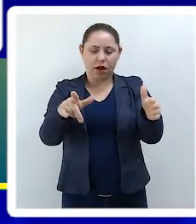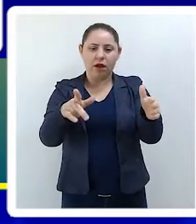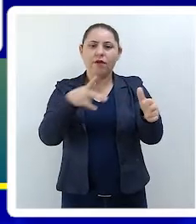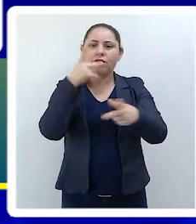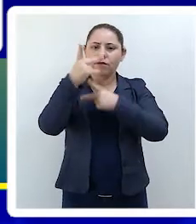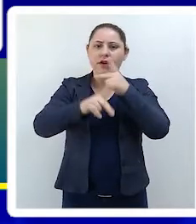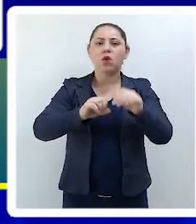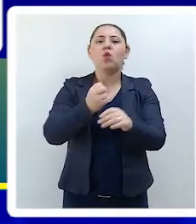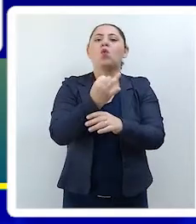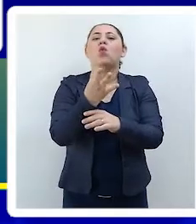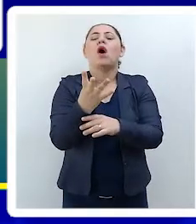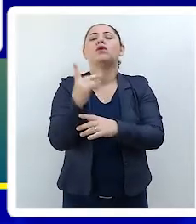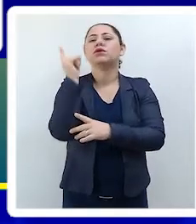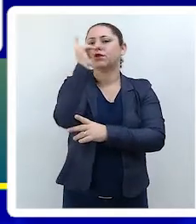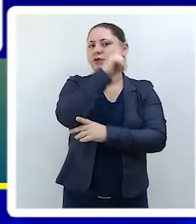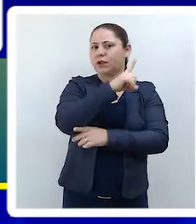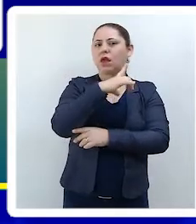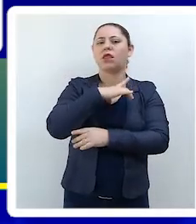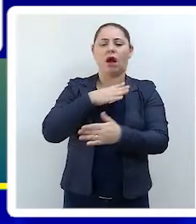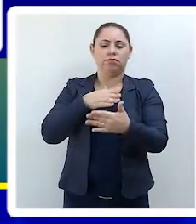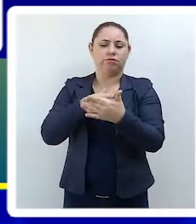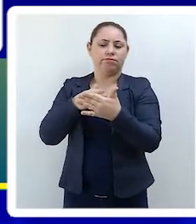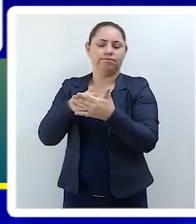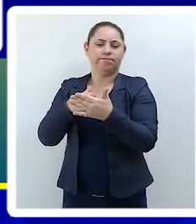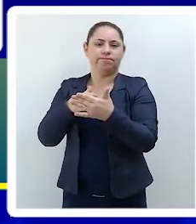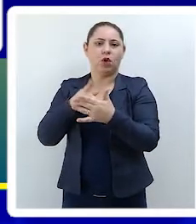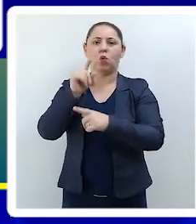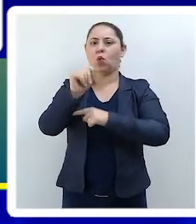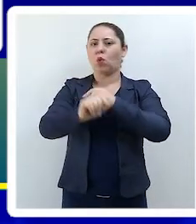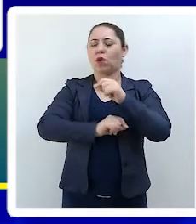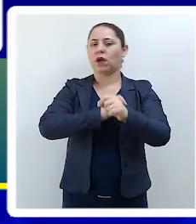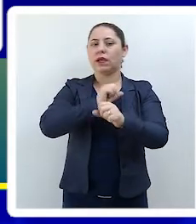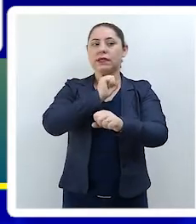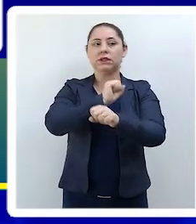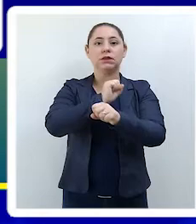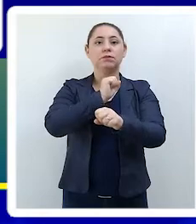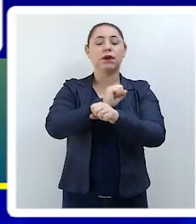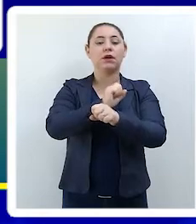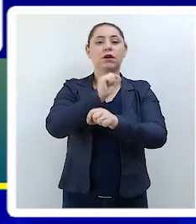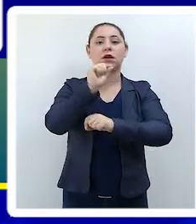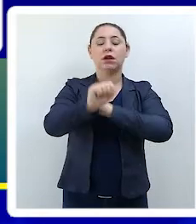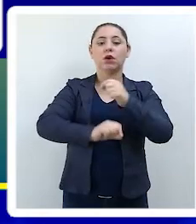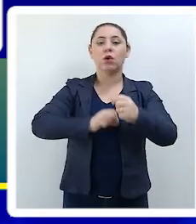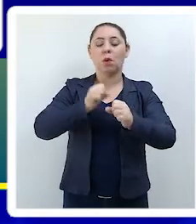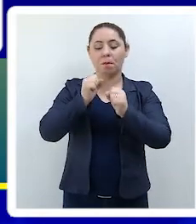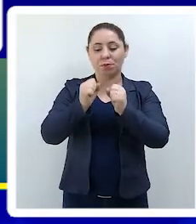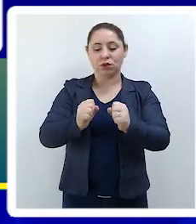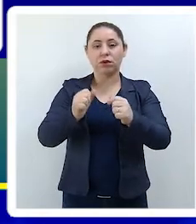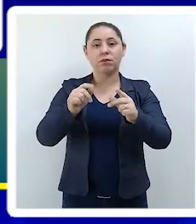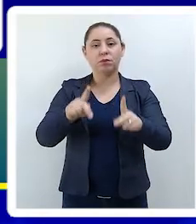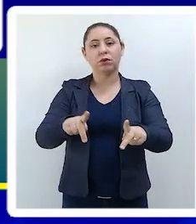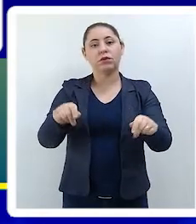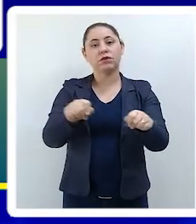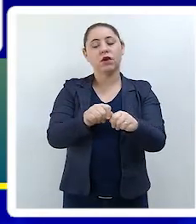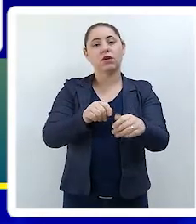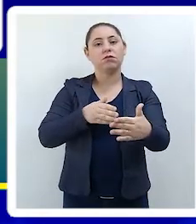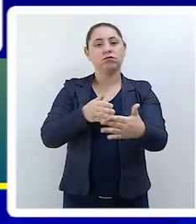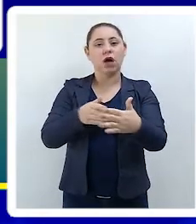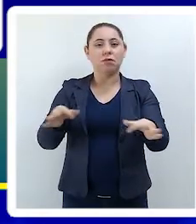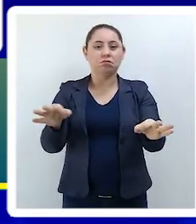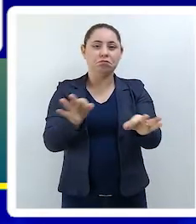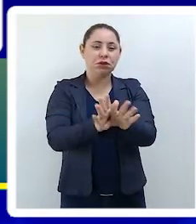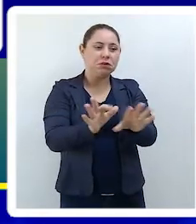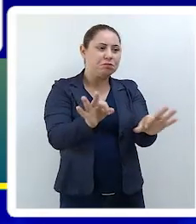bancada e digam quais são as dificuldades que elas encontram, o que elas esperam que o poder público faça para que